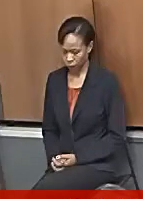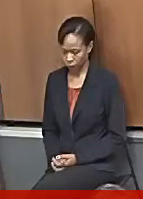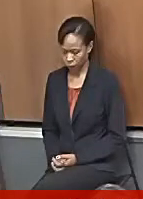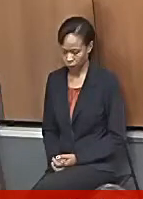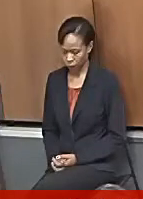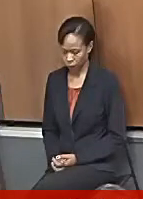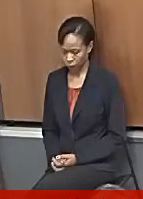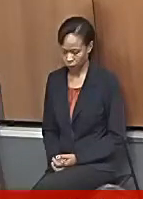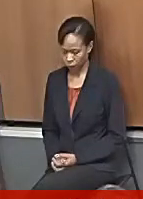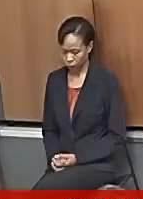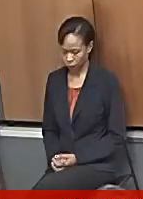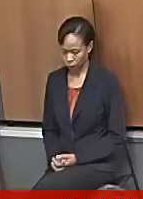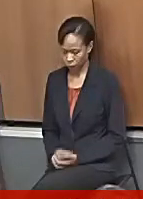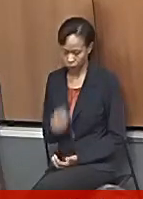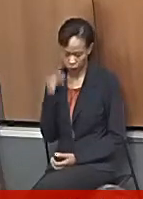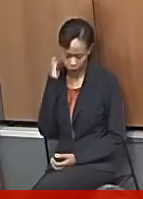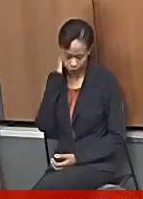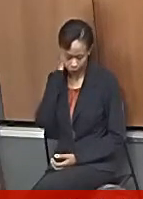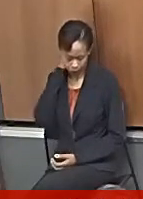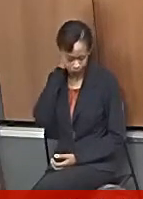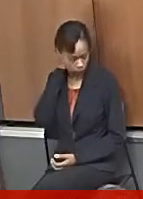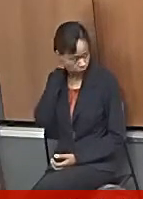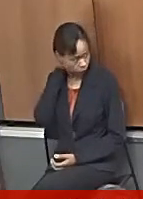sofá da leitura